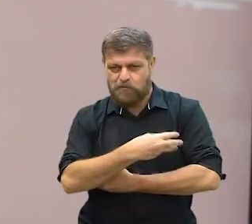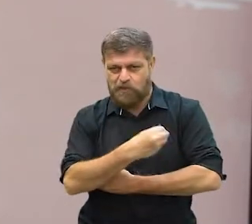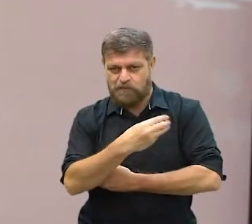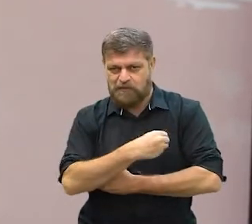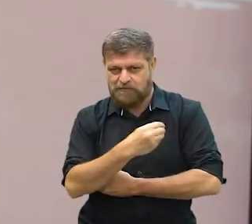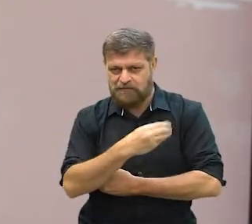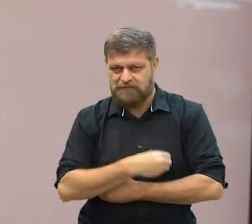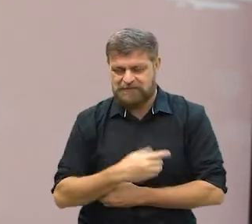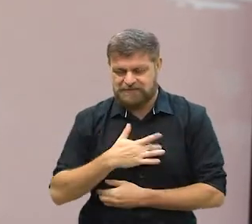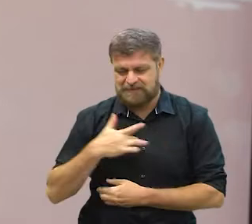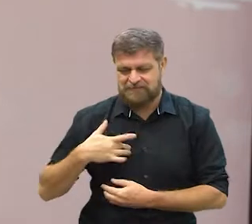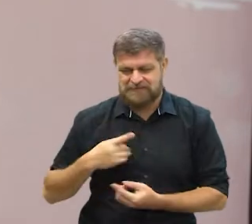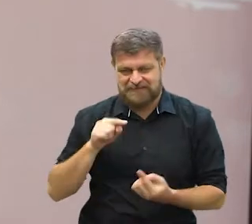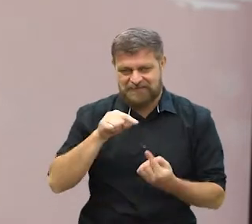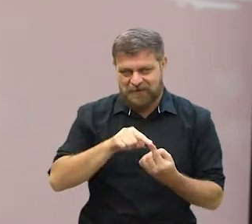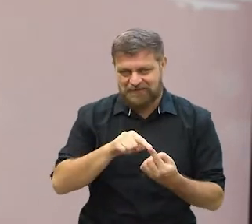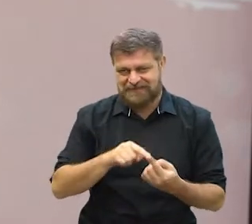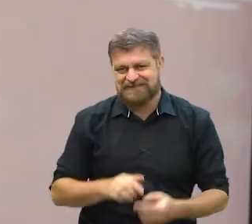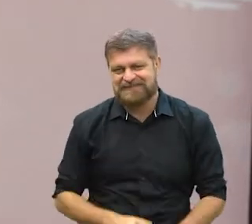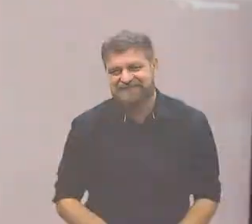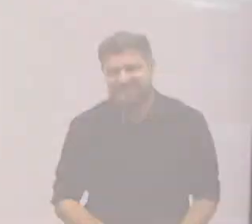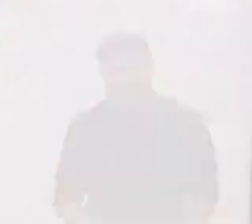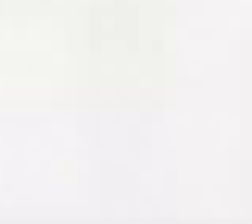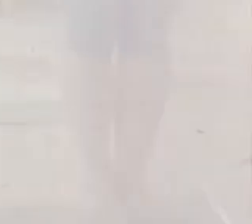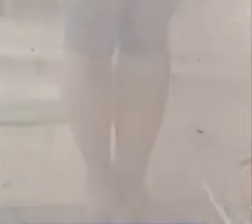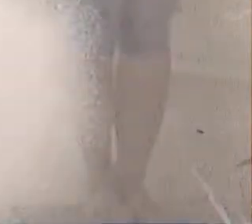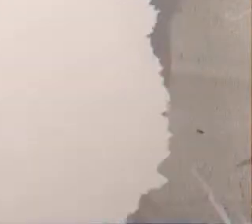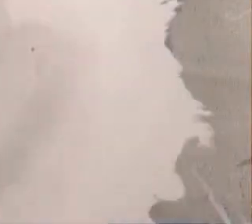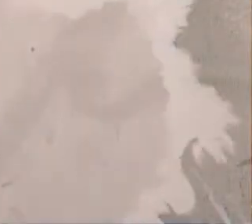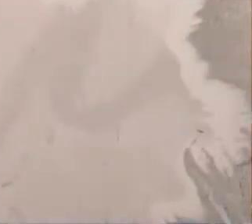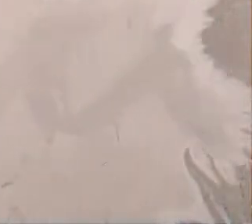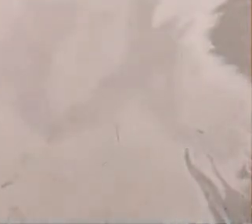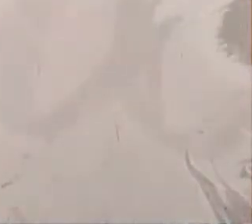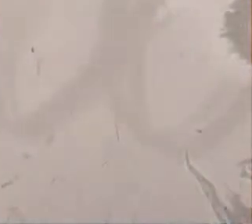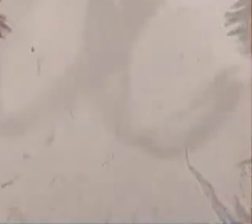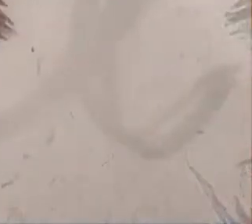relacionadas à amamentação. Saúde e Vida volta já já.